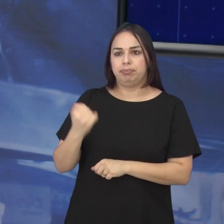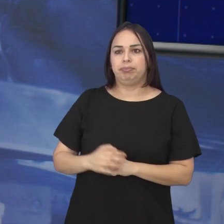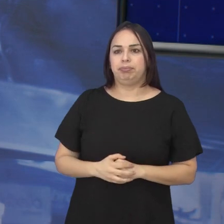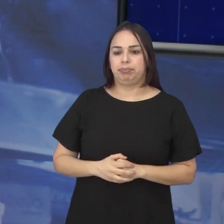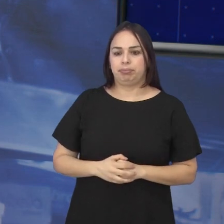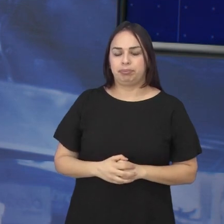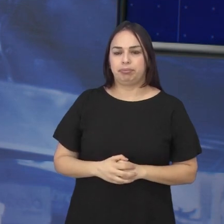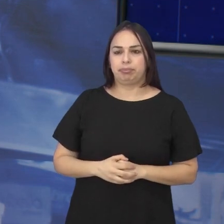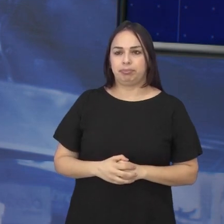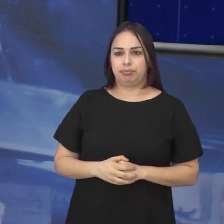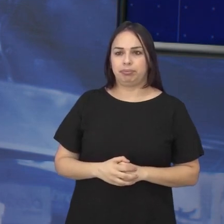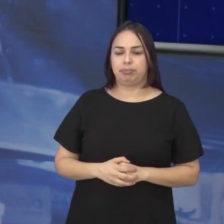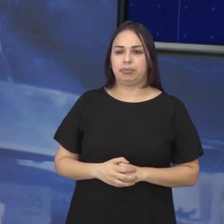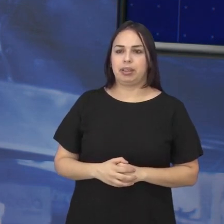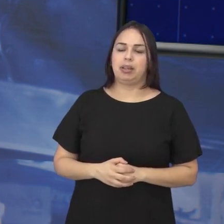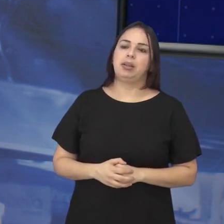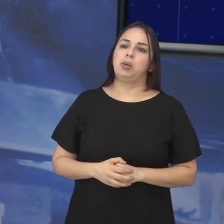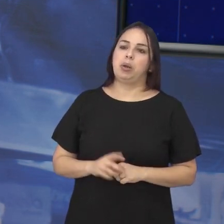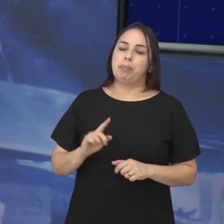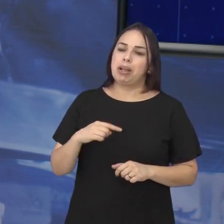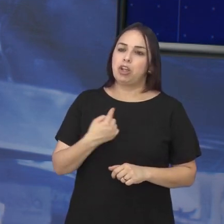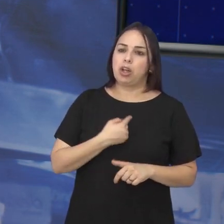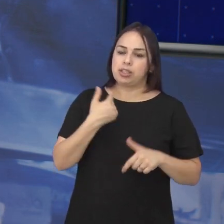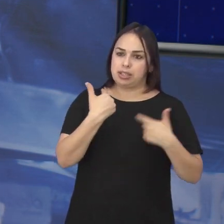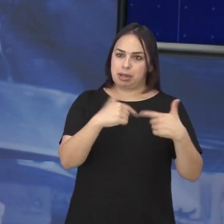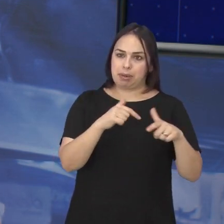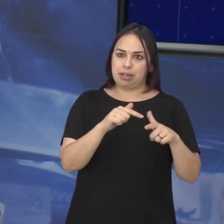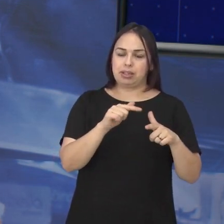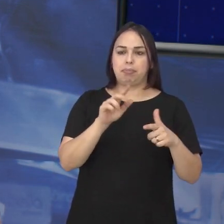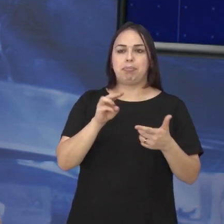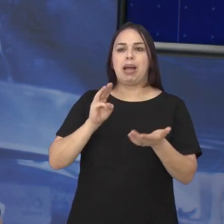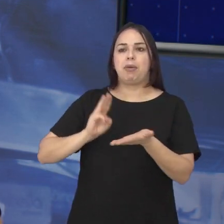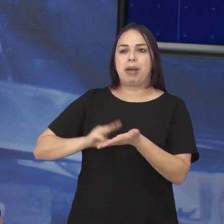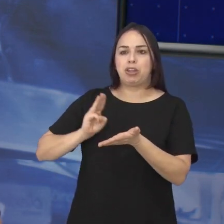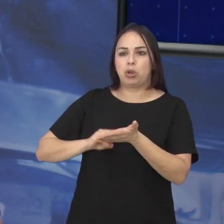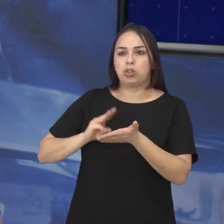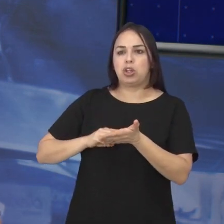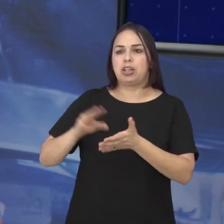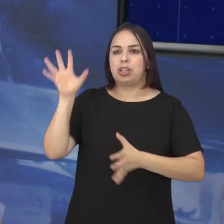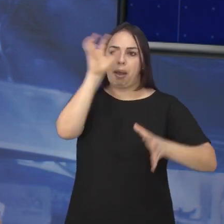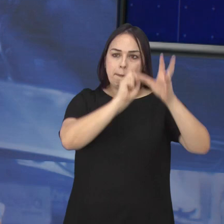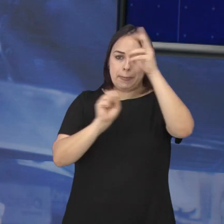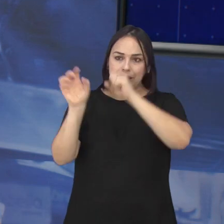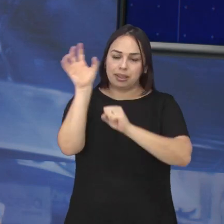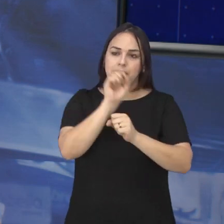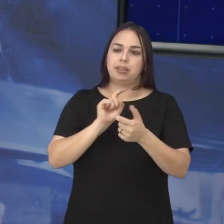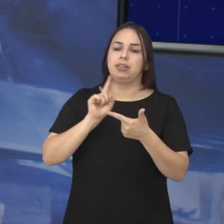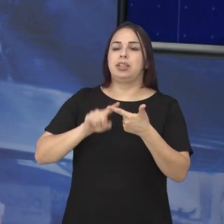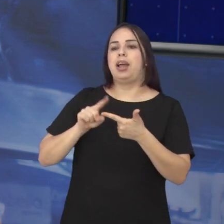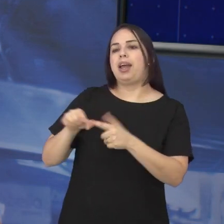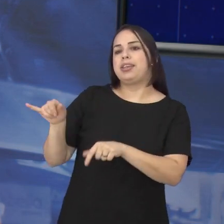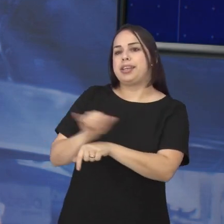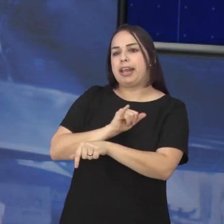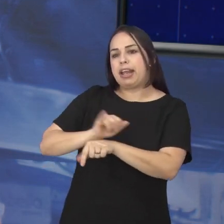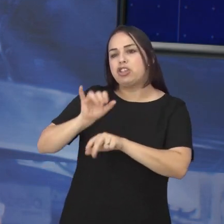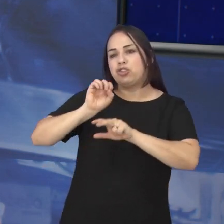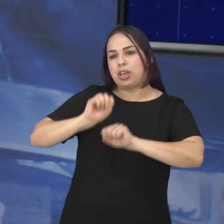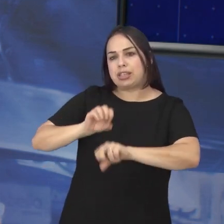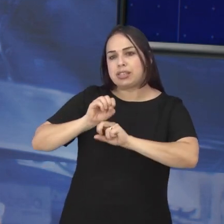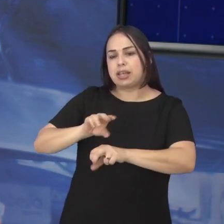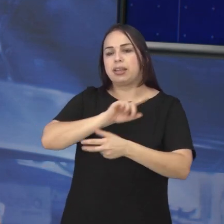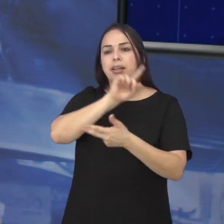fundamental para trabalharmos não só o uso de metodologias ativas de aprendizagem,